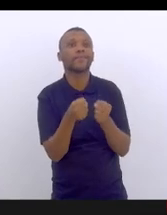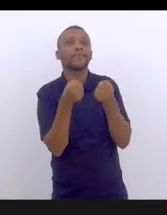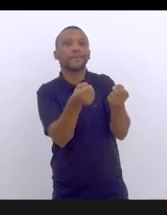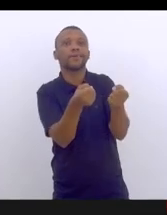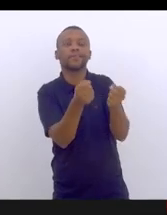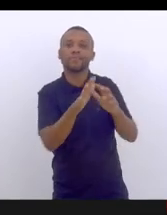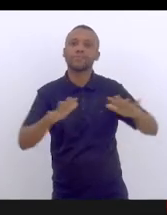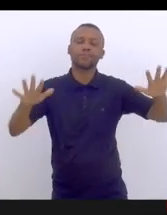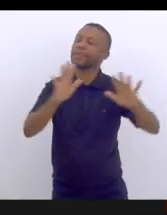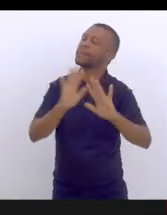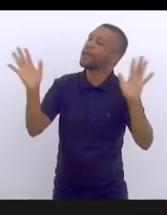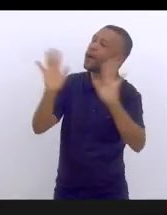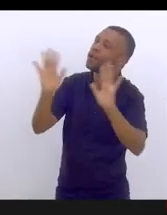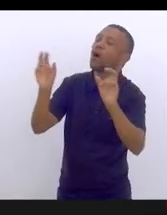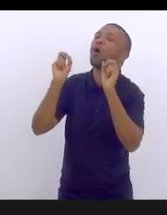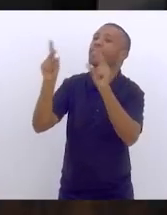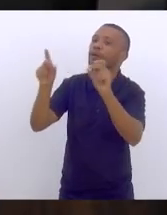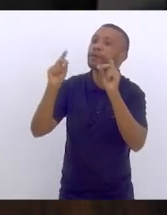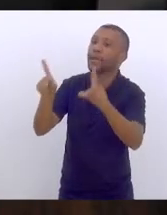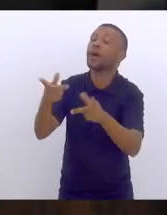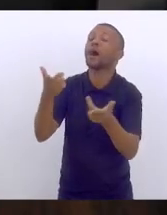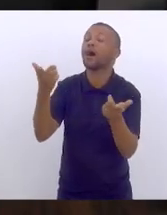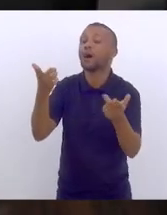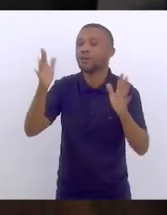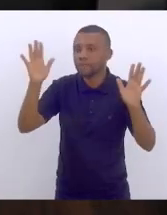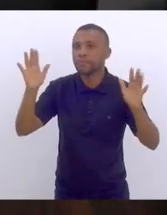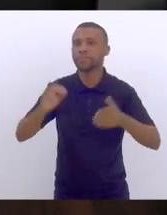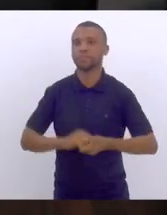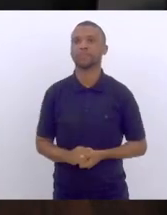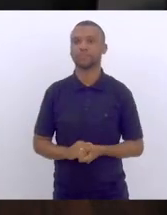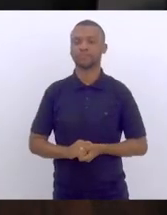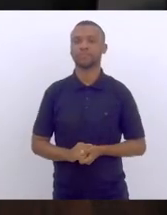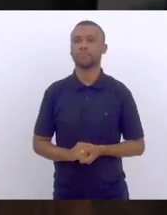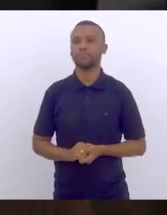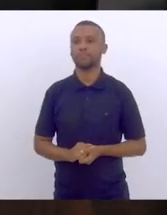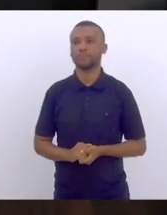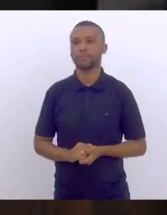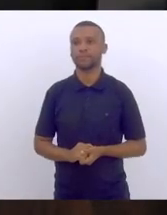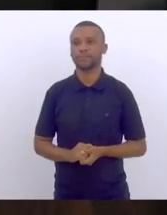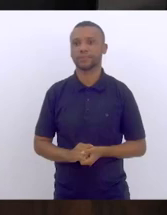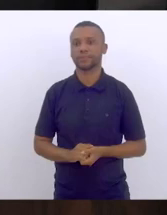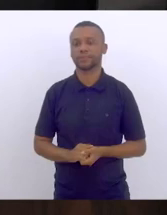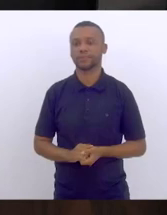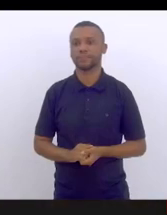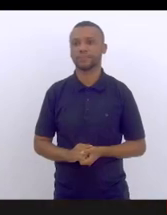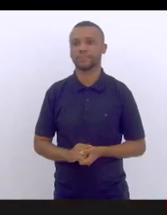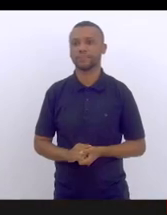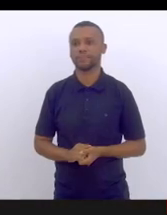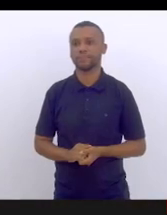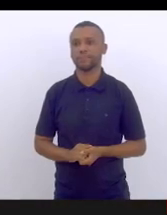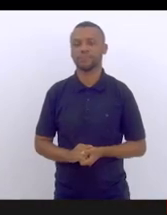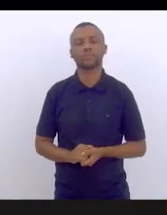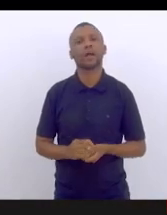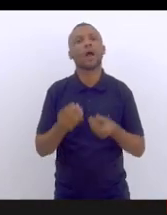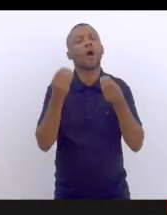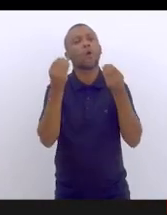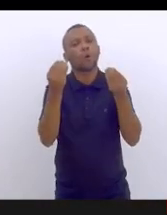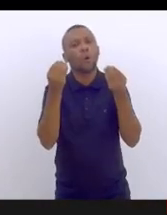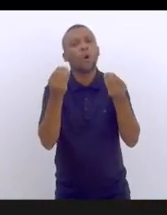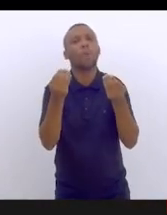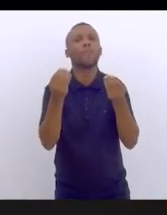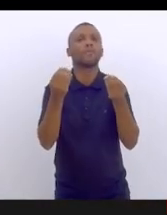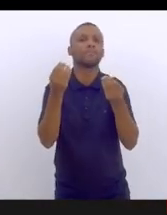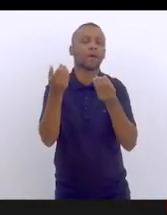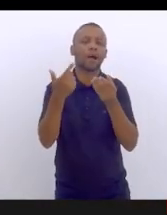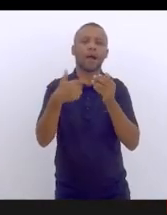em tudo botando LGBTQIA. Ok, deixa, vamos não ouvir. Vamos... É ficar? Presidente, por favor, a minha questão de ordem é a seguinte. Como ficaram